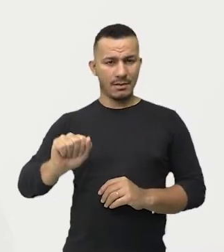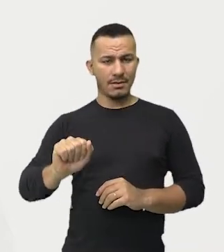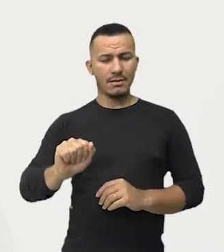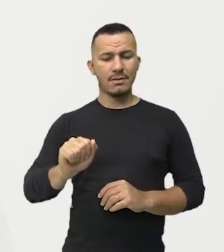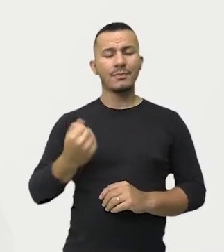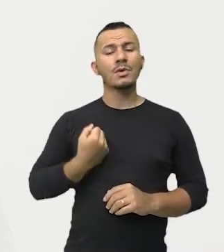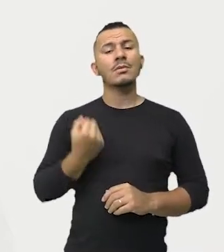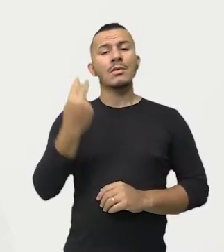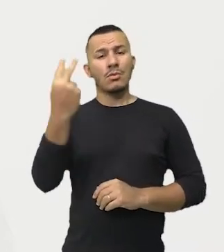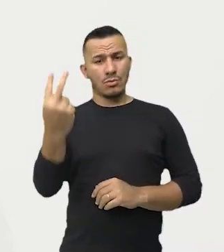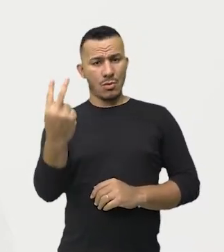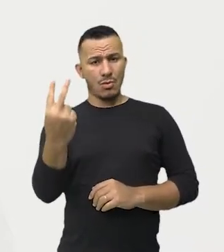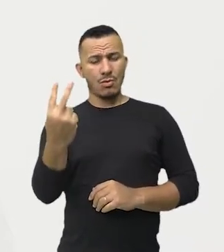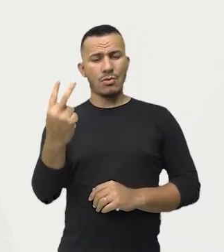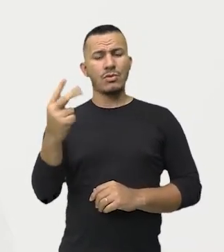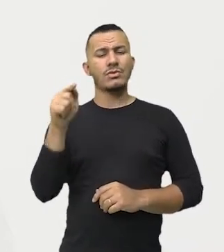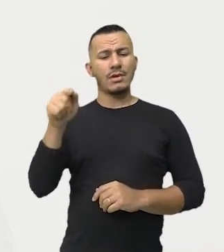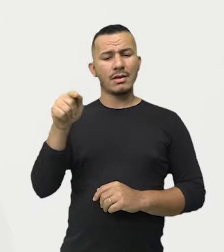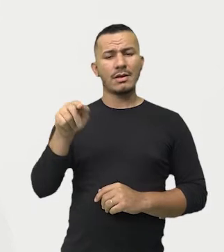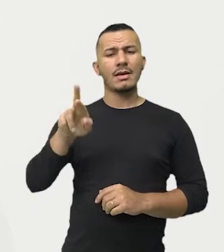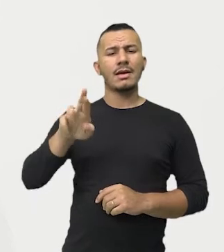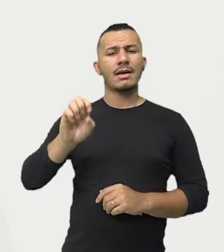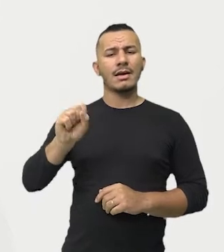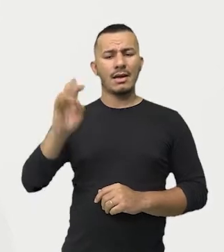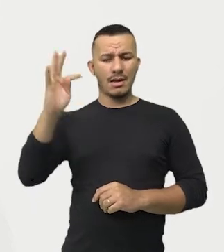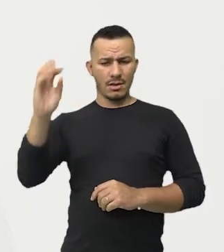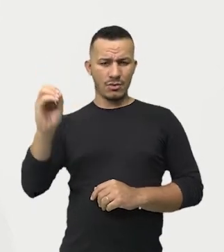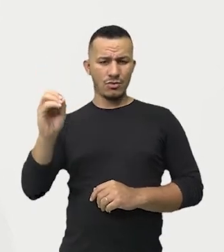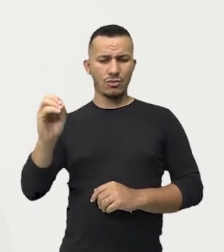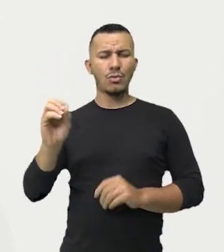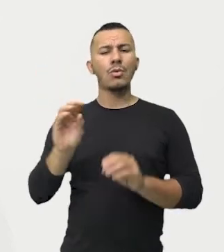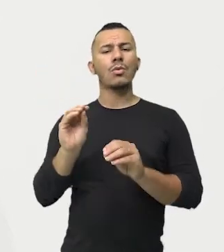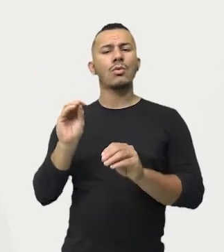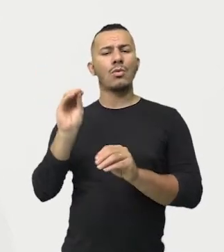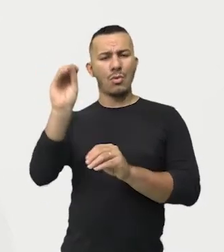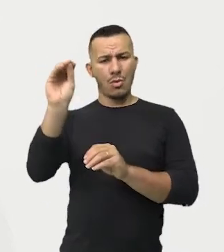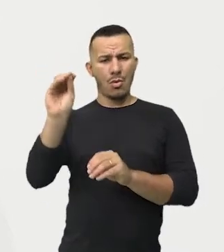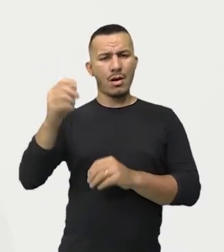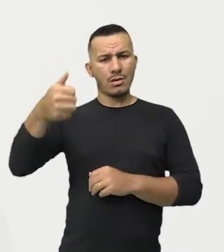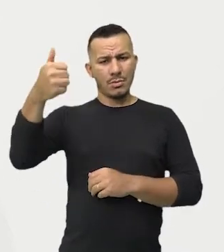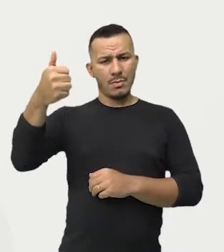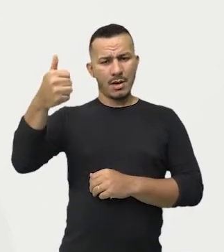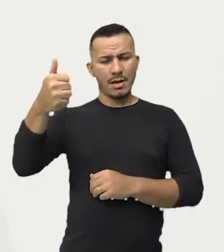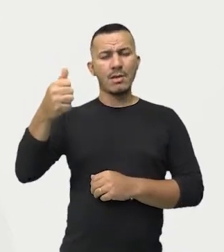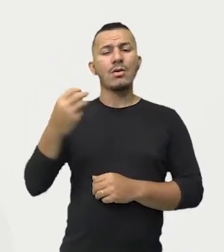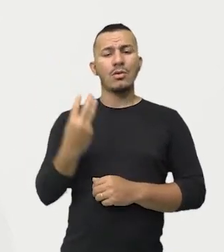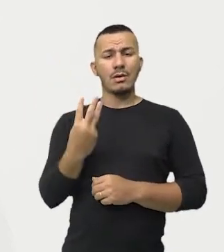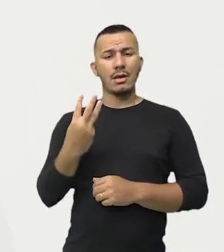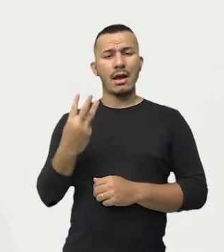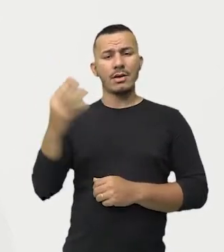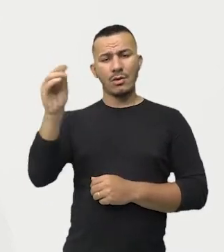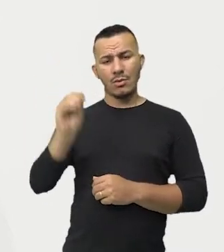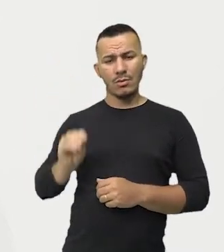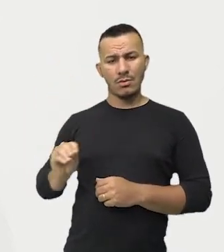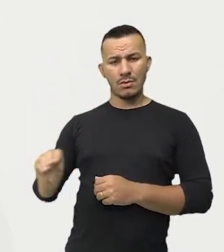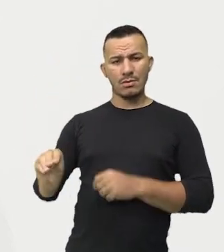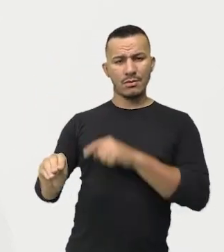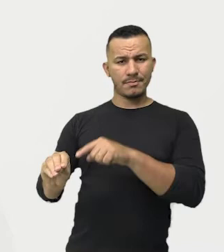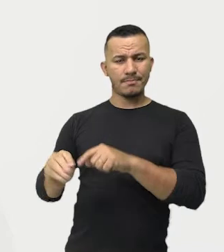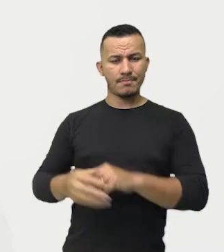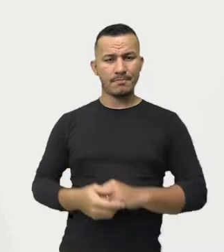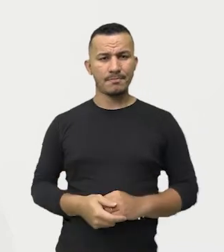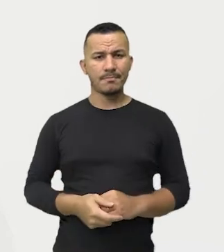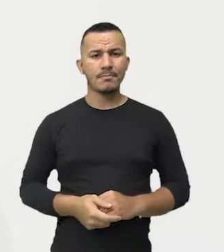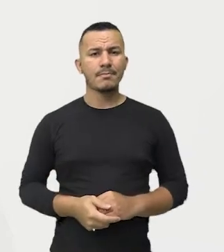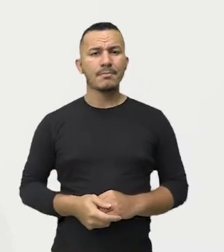legal? O 2, que é o resto, a gente posiciona no numerador, e o 3, que é o divisor, vai ser o denominador.